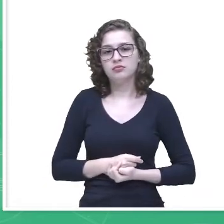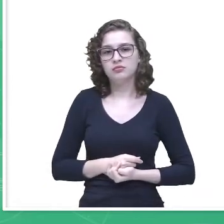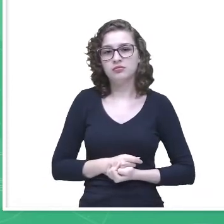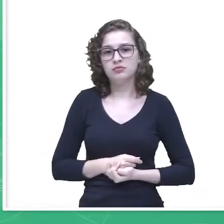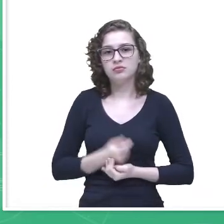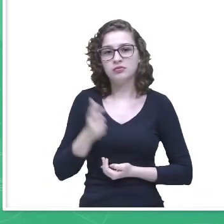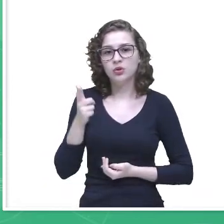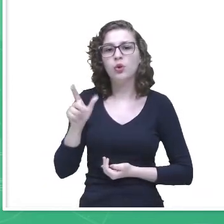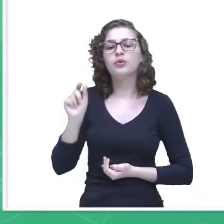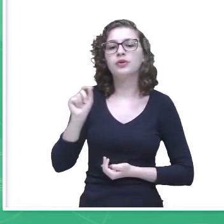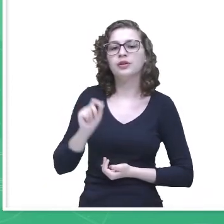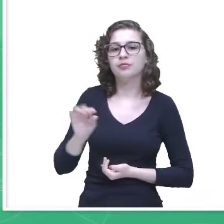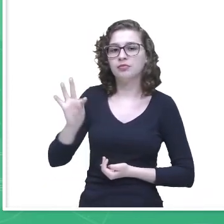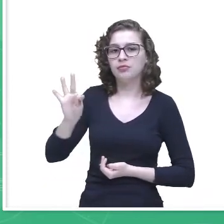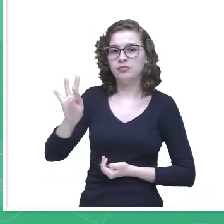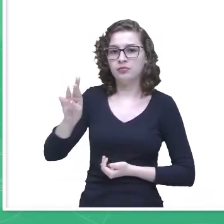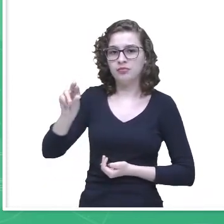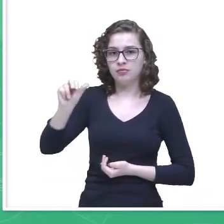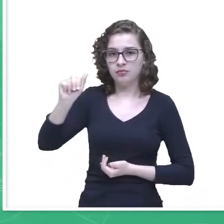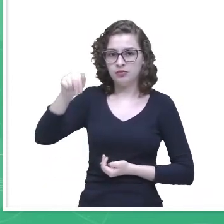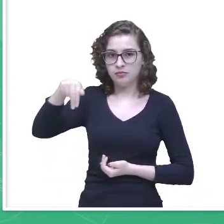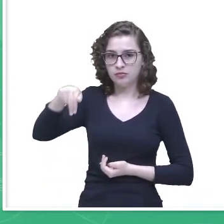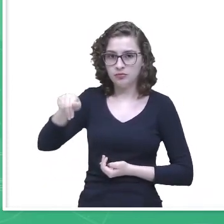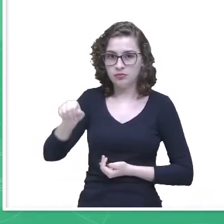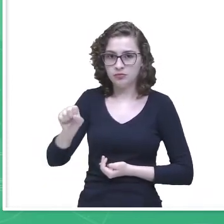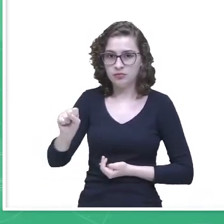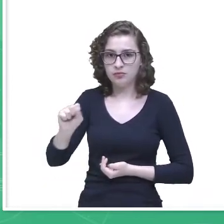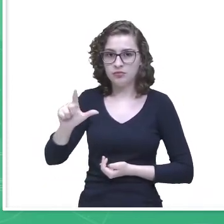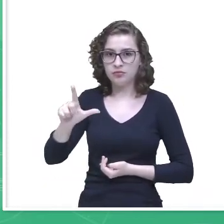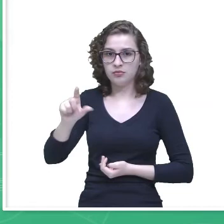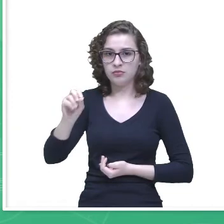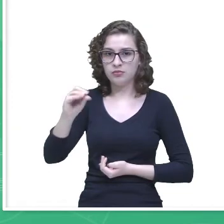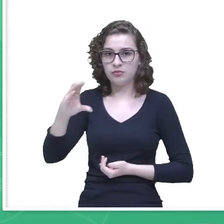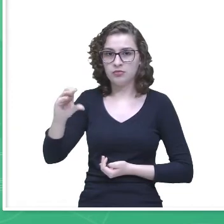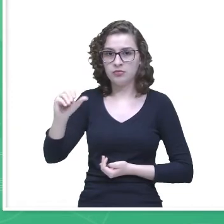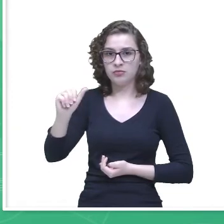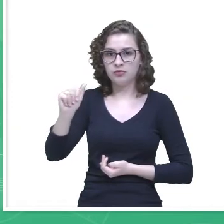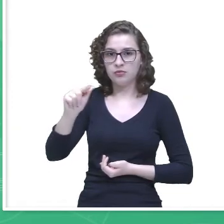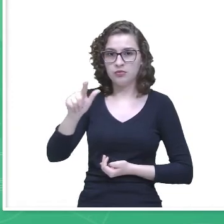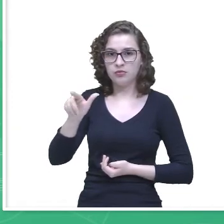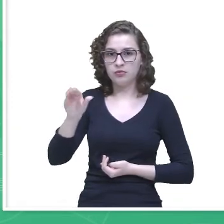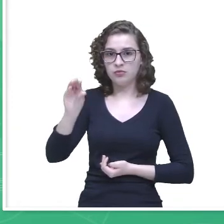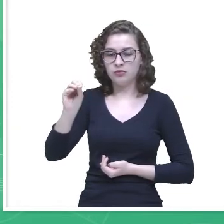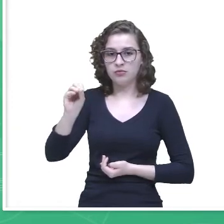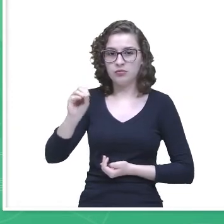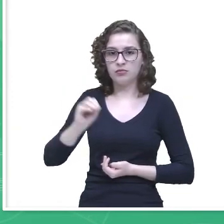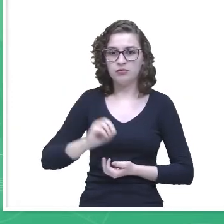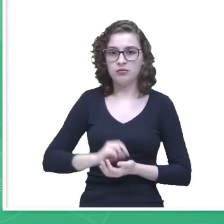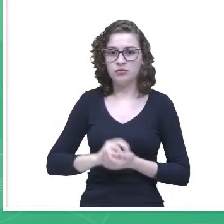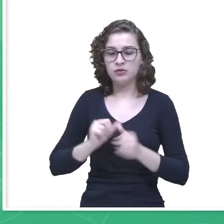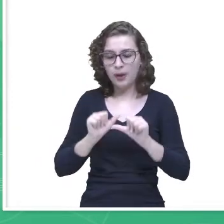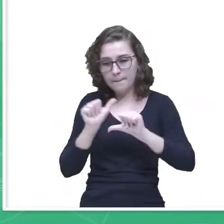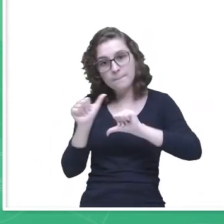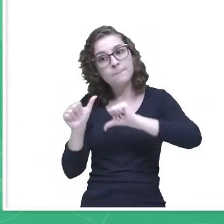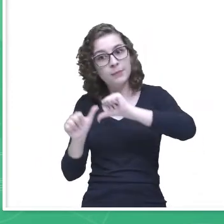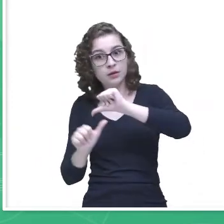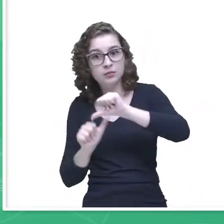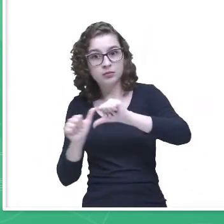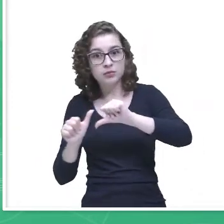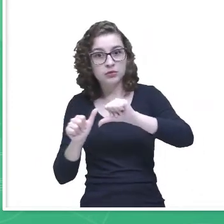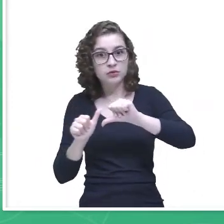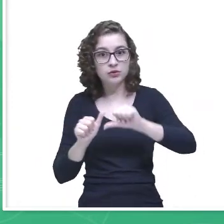é translocação. Na translocação, eu tenho uma permuta, eu tenho uma troca